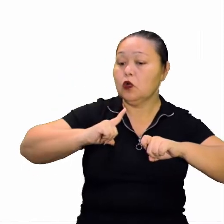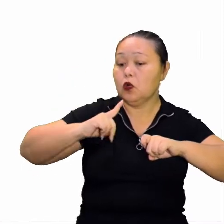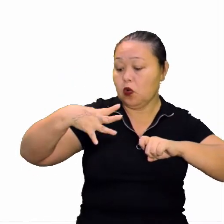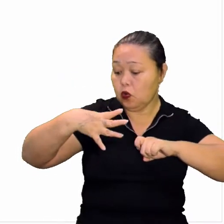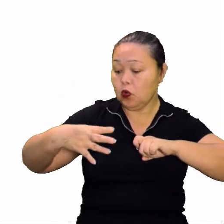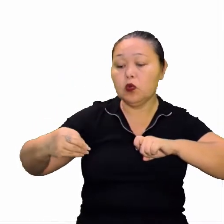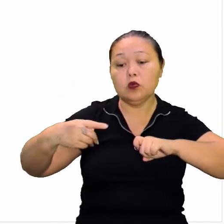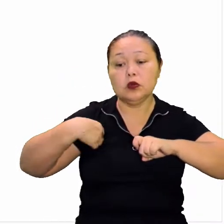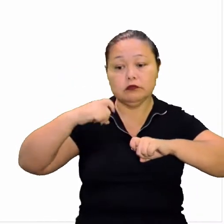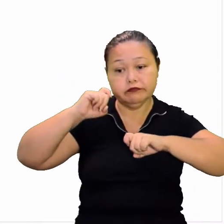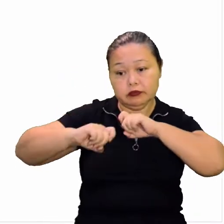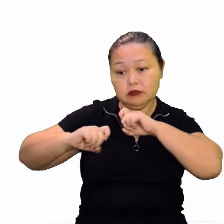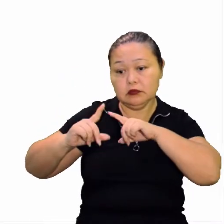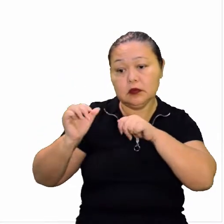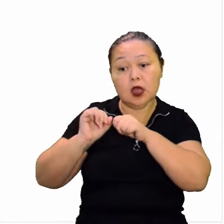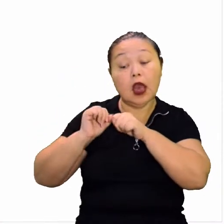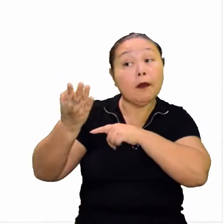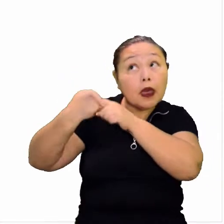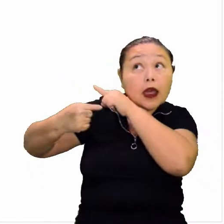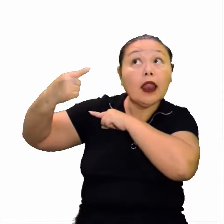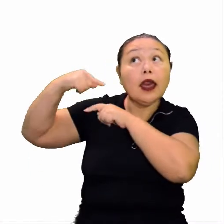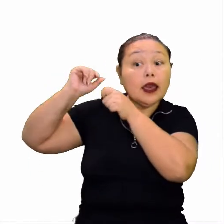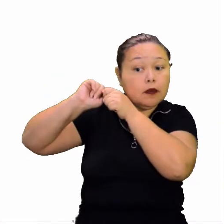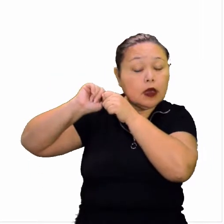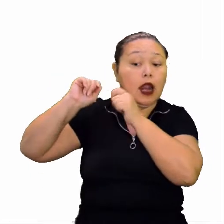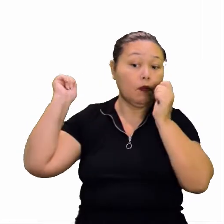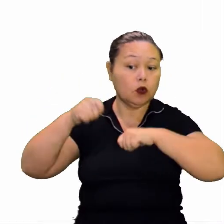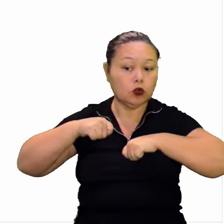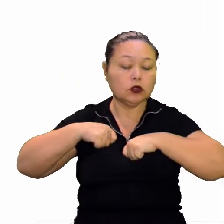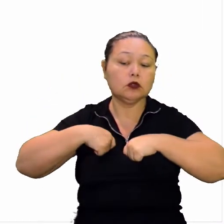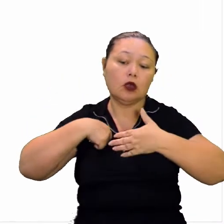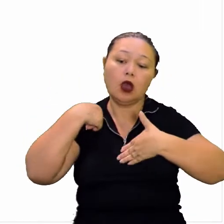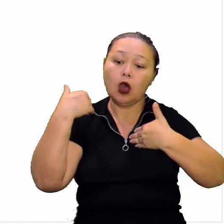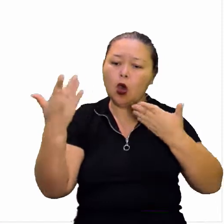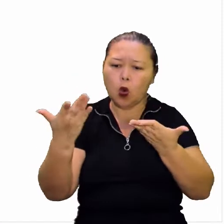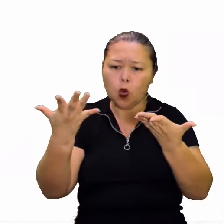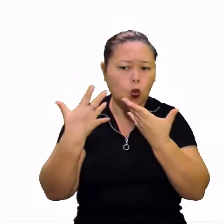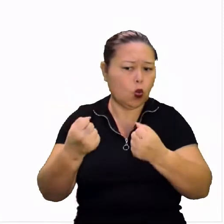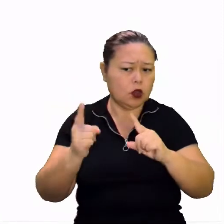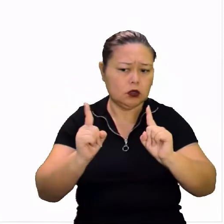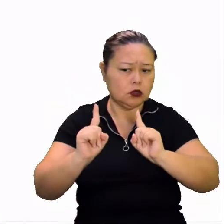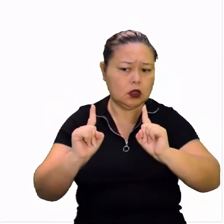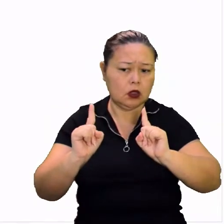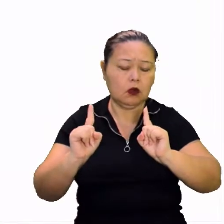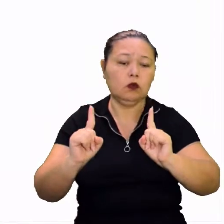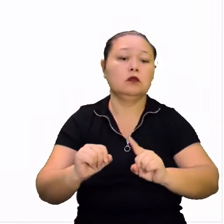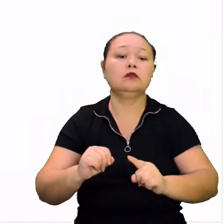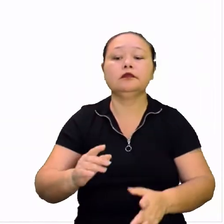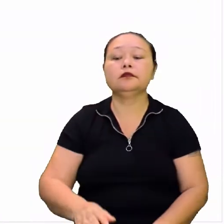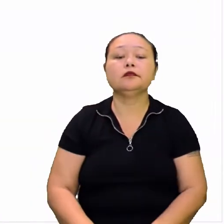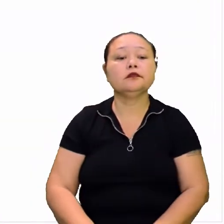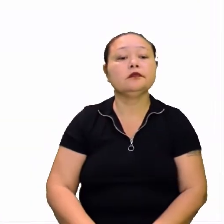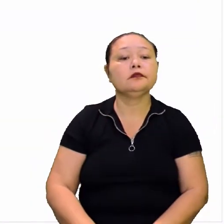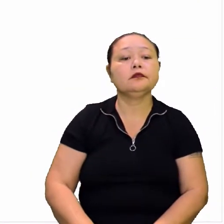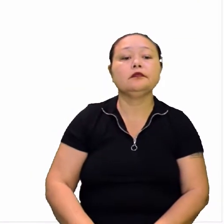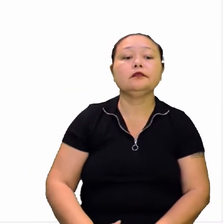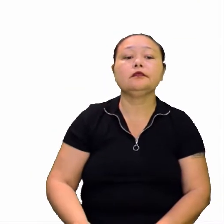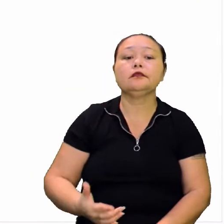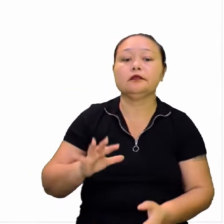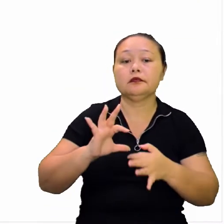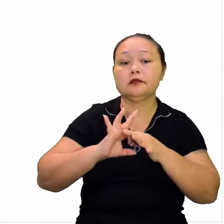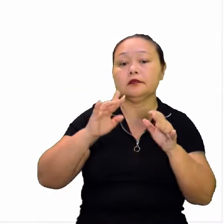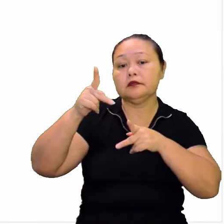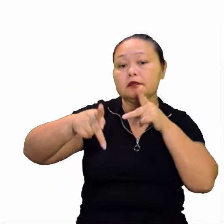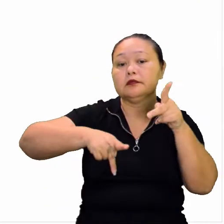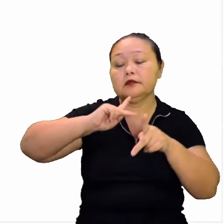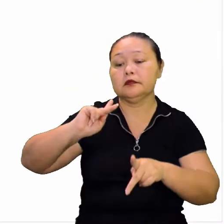isso foi possível. Hoje não, é inaceitável, devido aos atuais costumes. A libertação do povo hebreu,